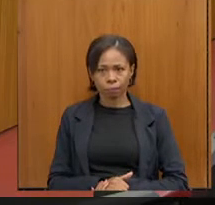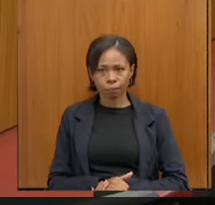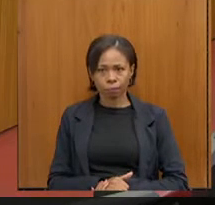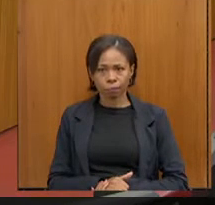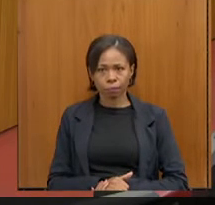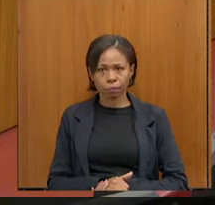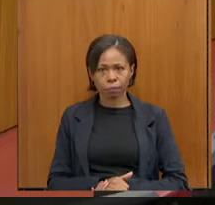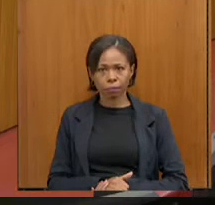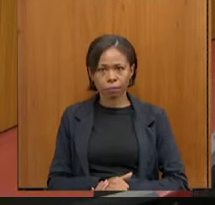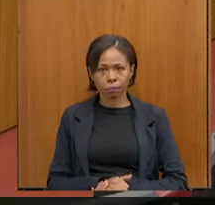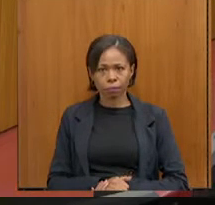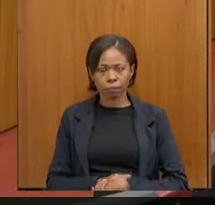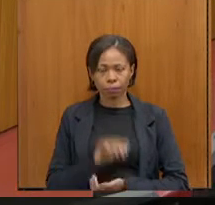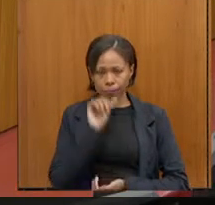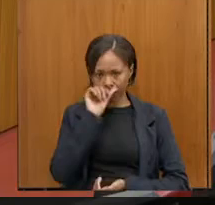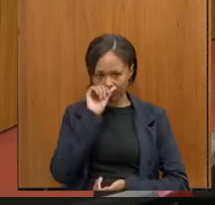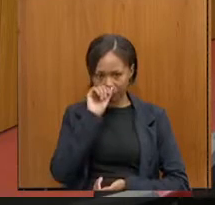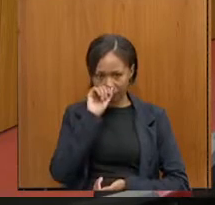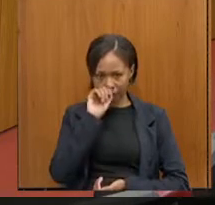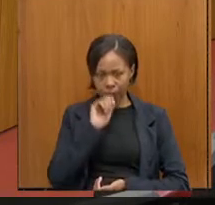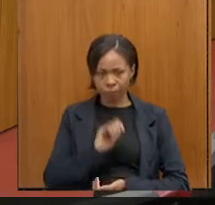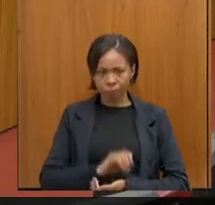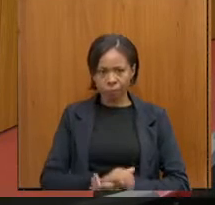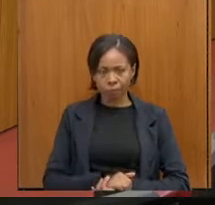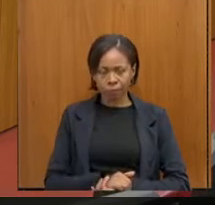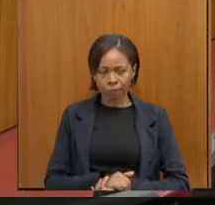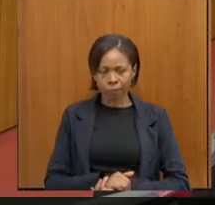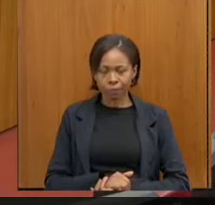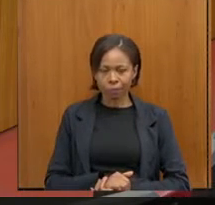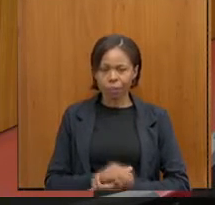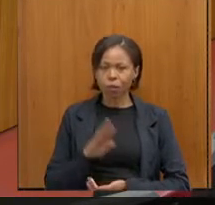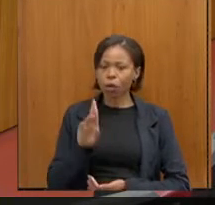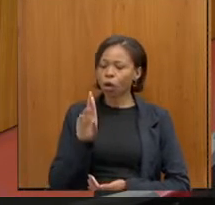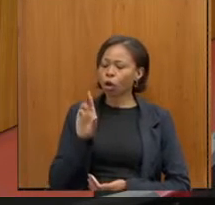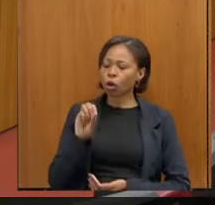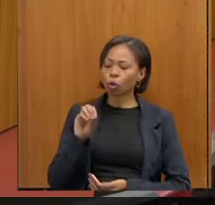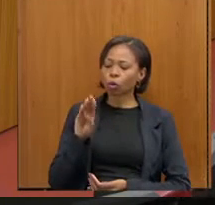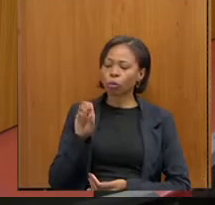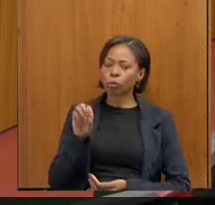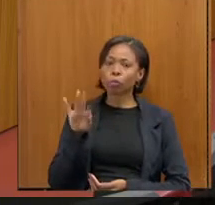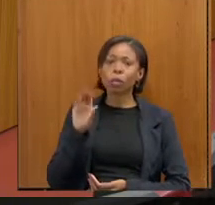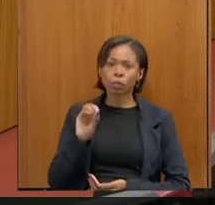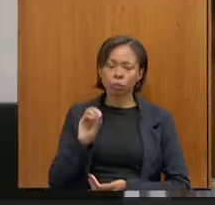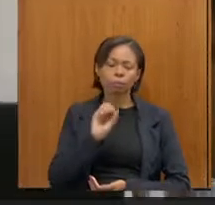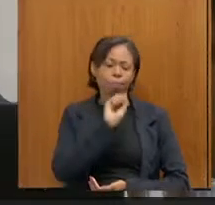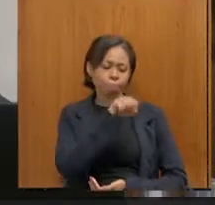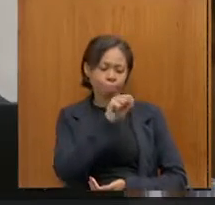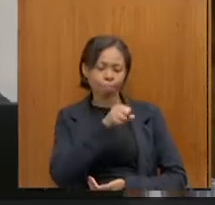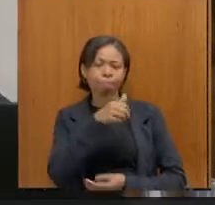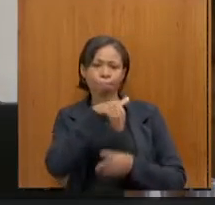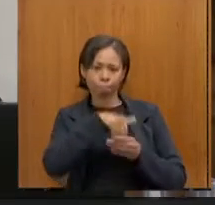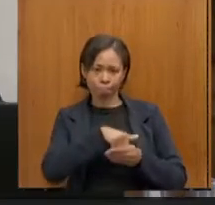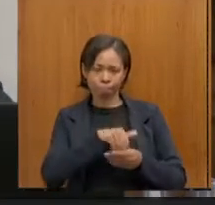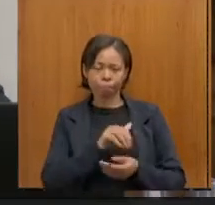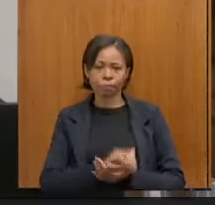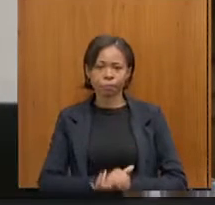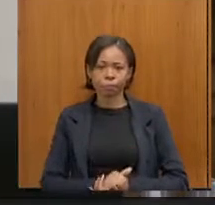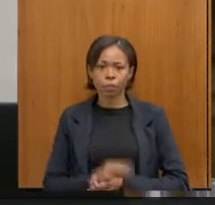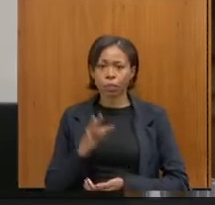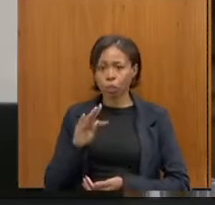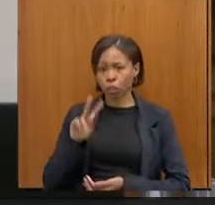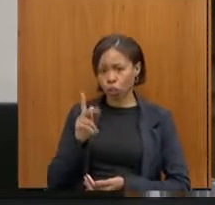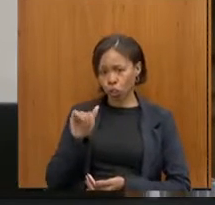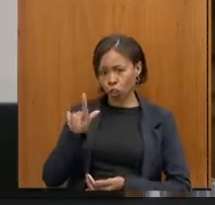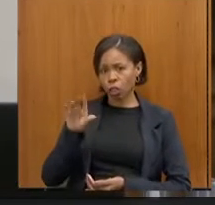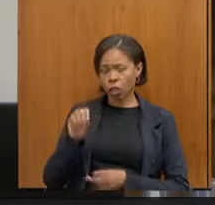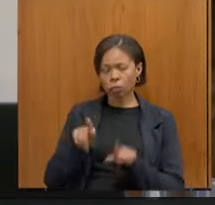é mas foi eu pode ser Roberto como vota o deputado Roberto Andrade vice-presidente Deputado Thiago